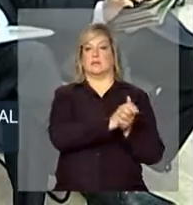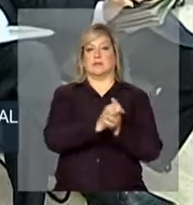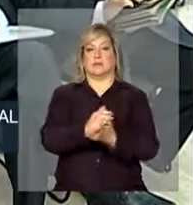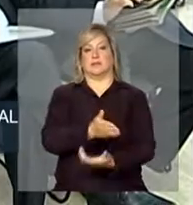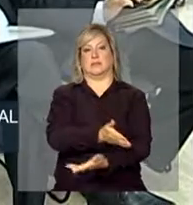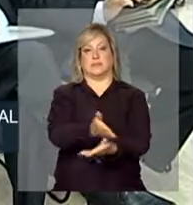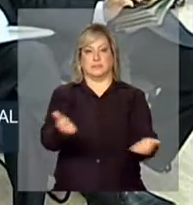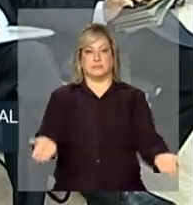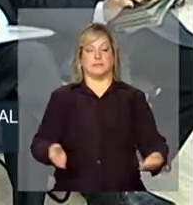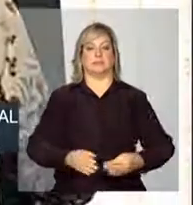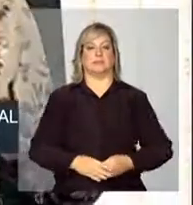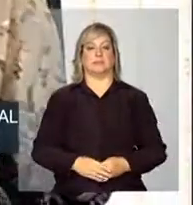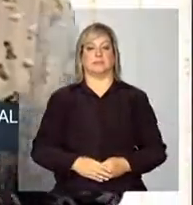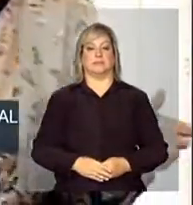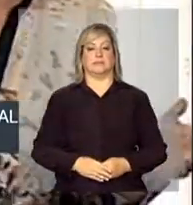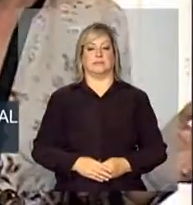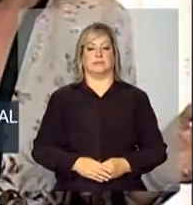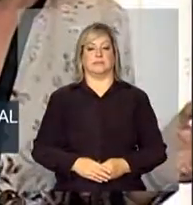deputados